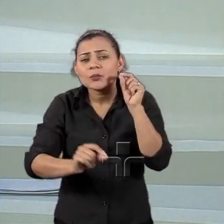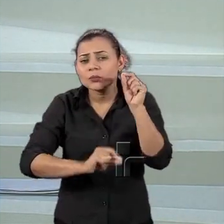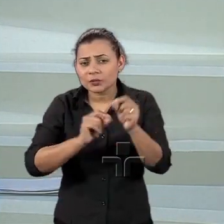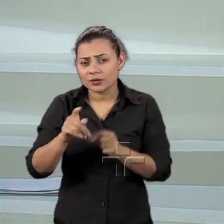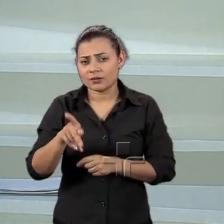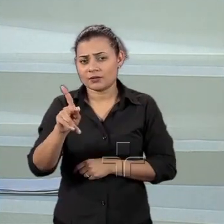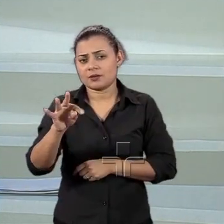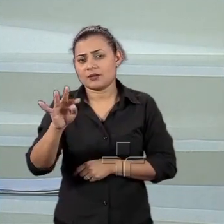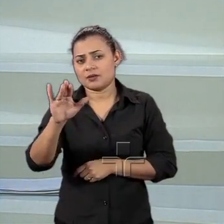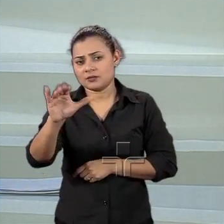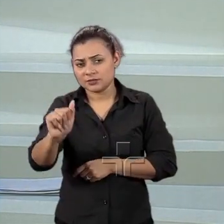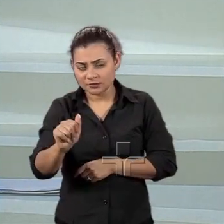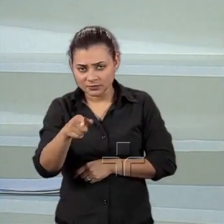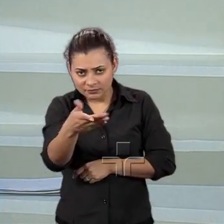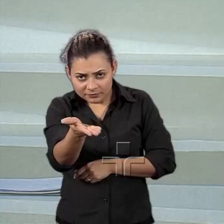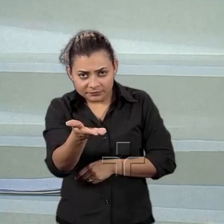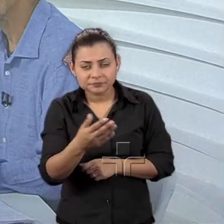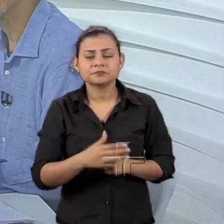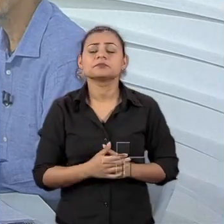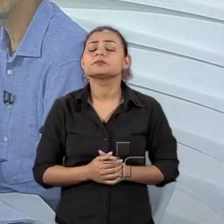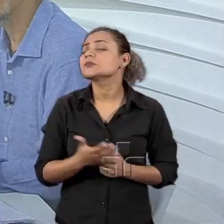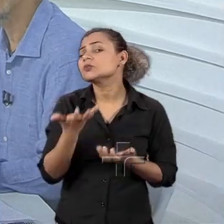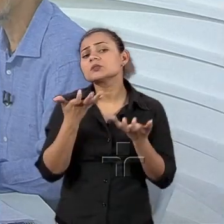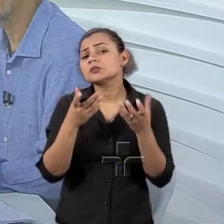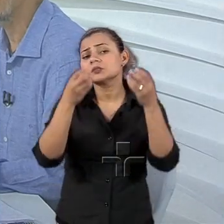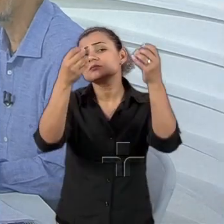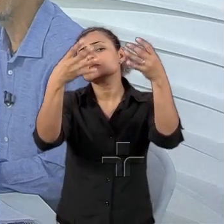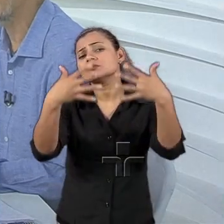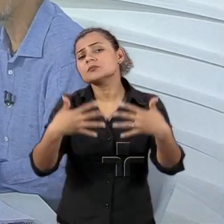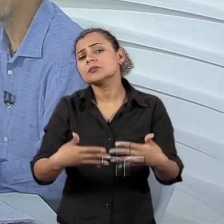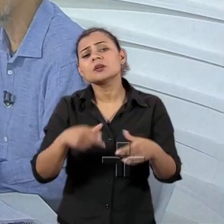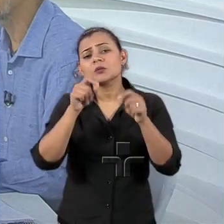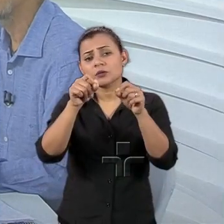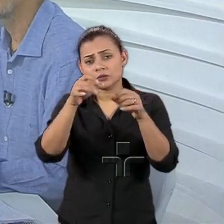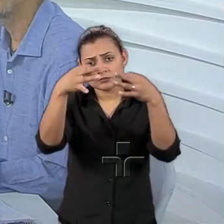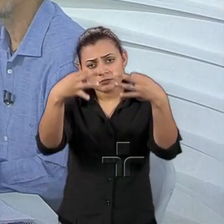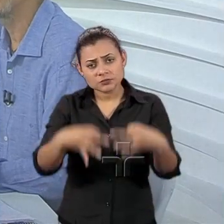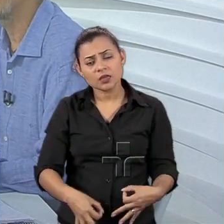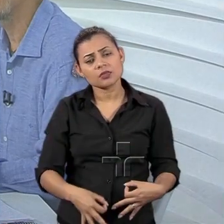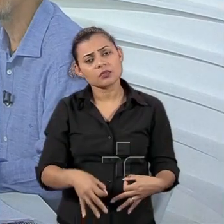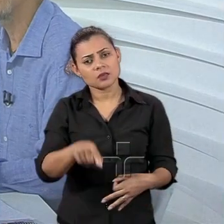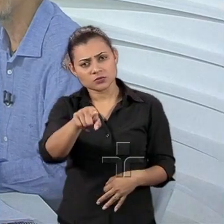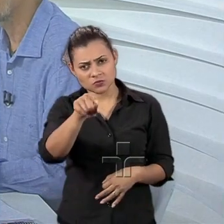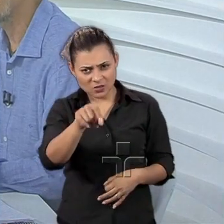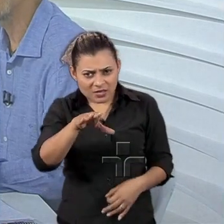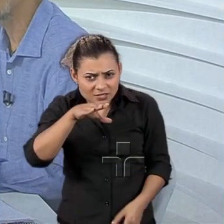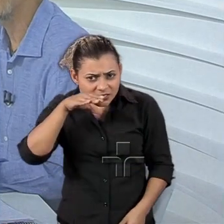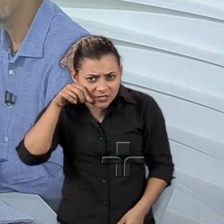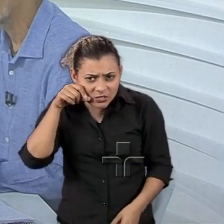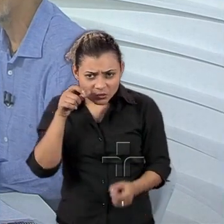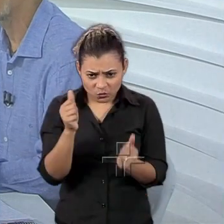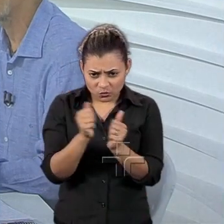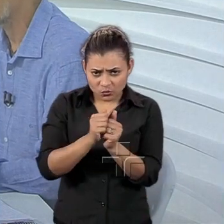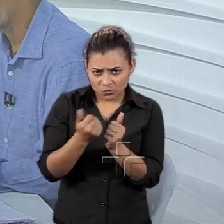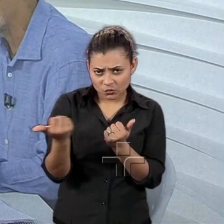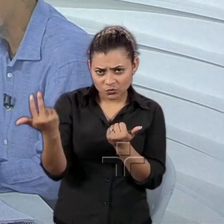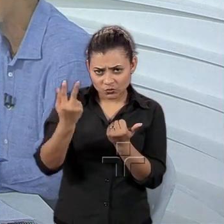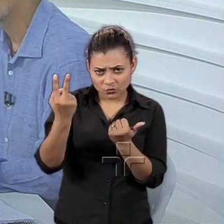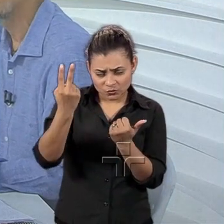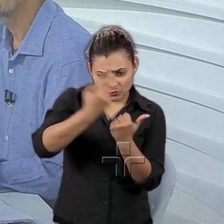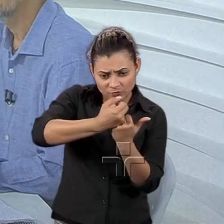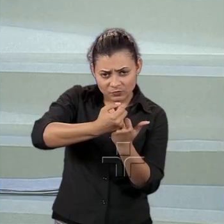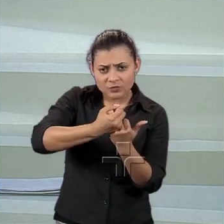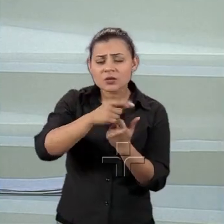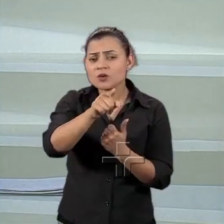Kátia, nossa querida senadora, é se você pode dizer com garantia que o Ciro e você serão